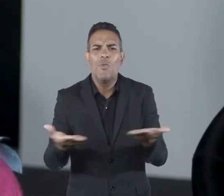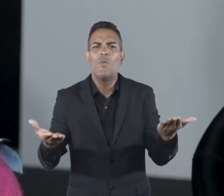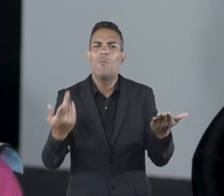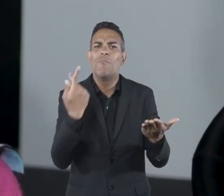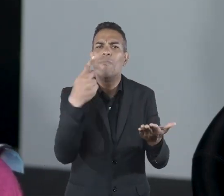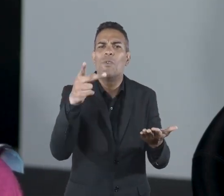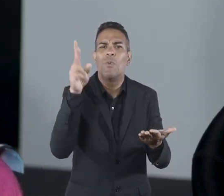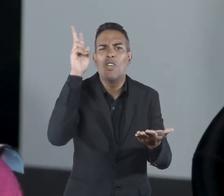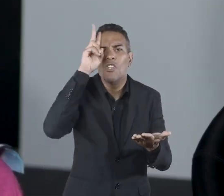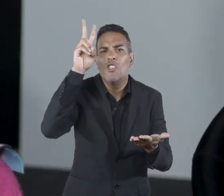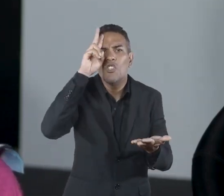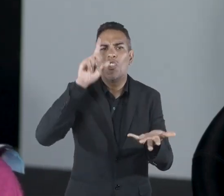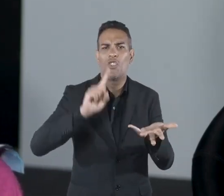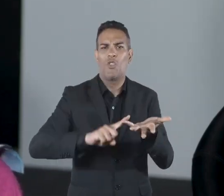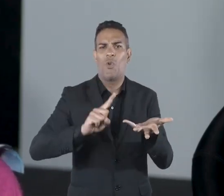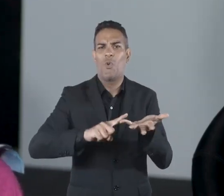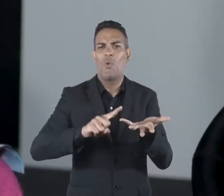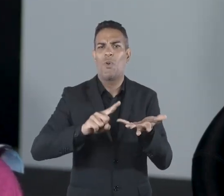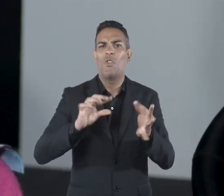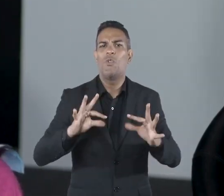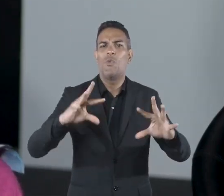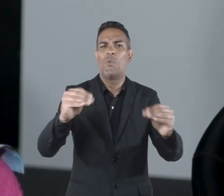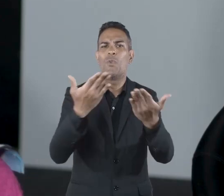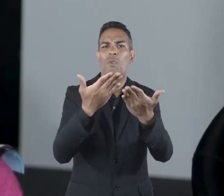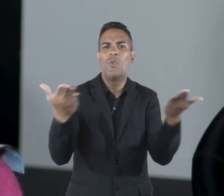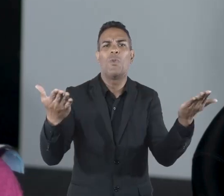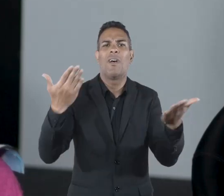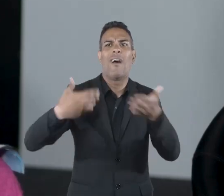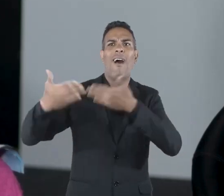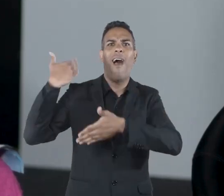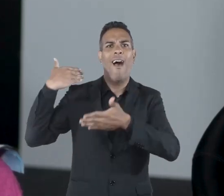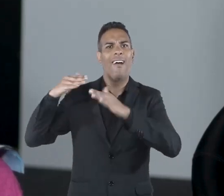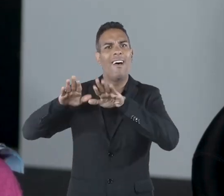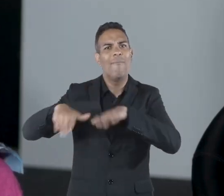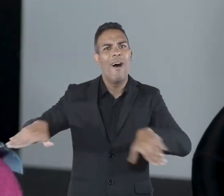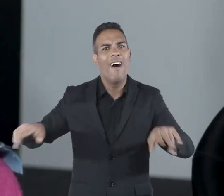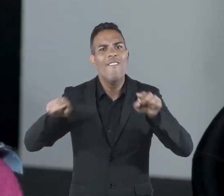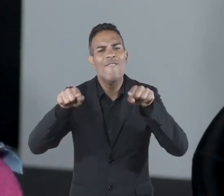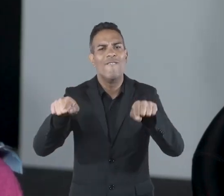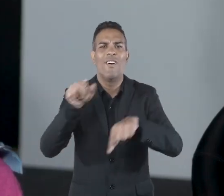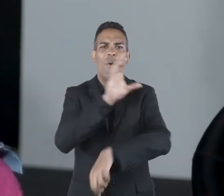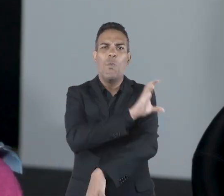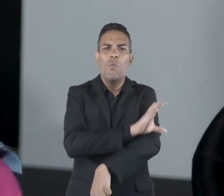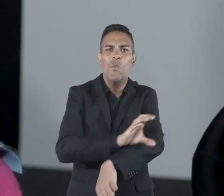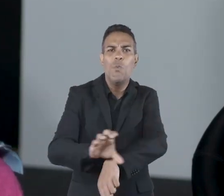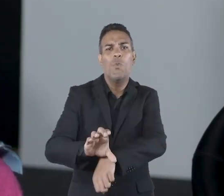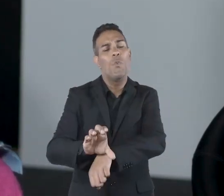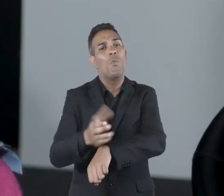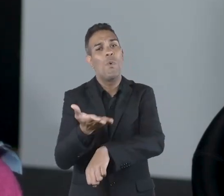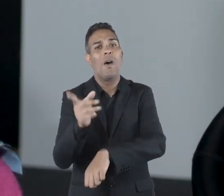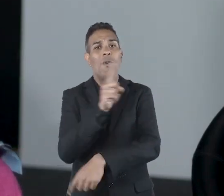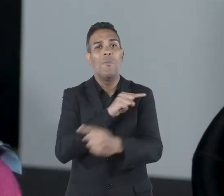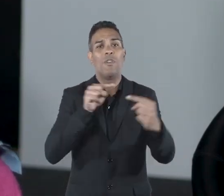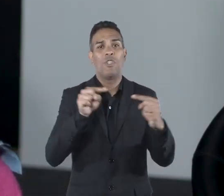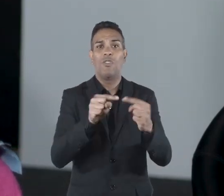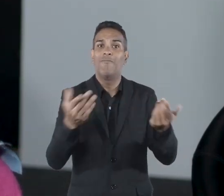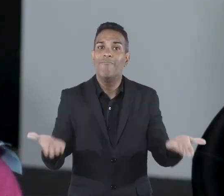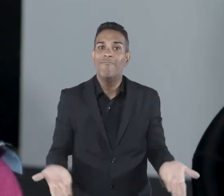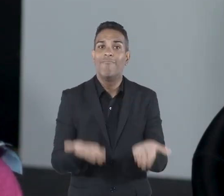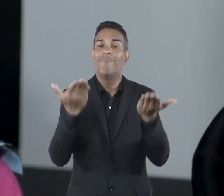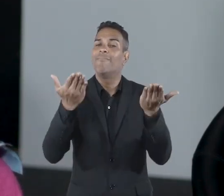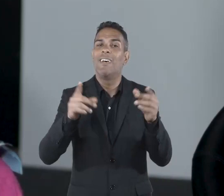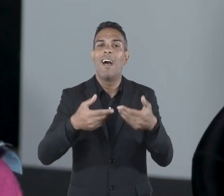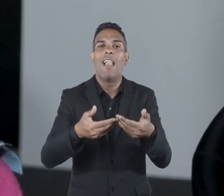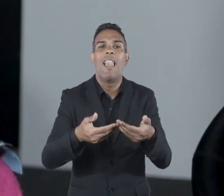né, da sua gastronomia, das suas memórias de infância, com a sua cultura. E a cultura,